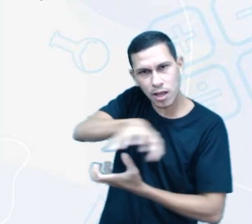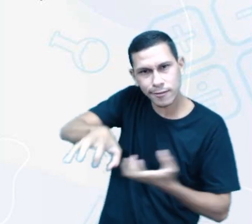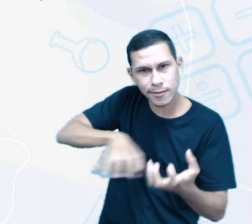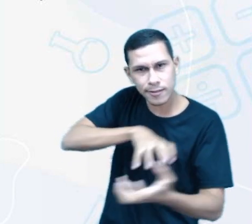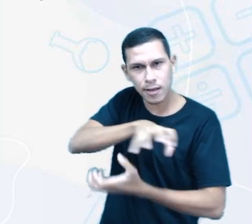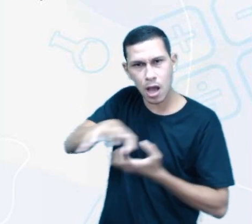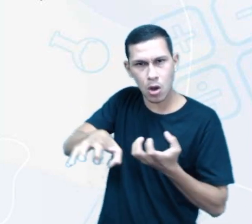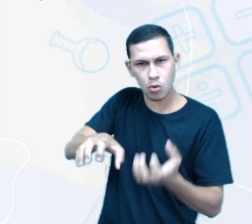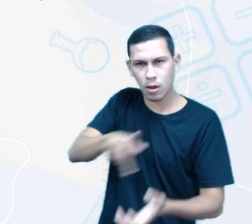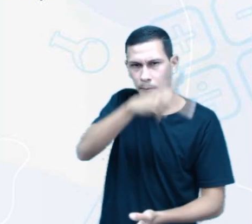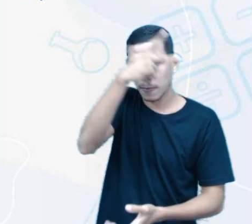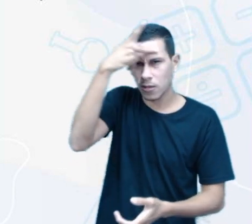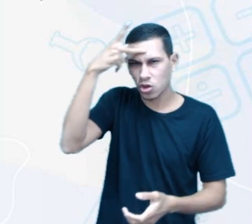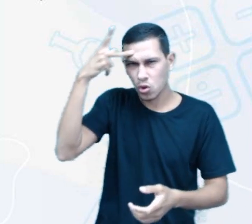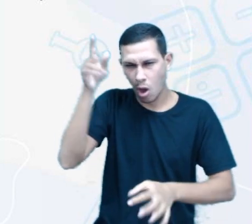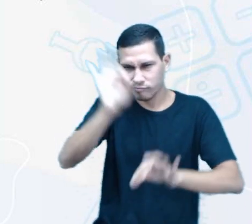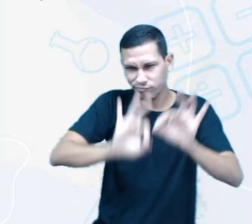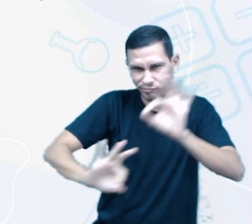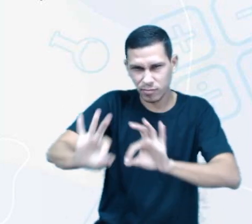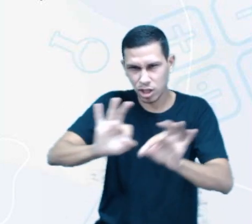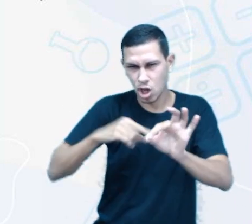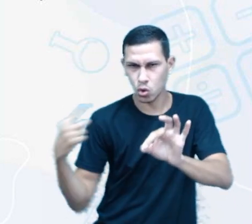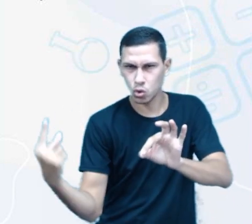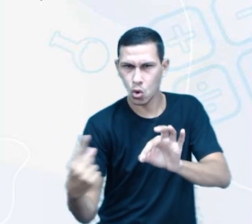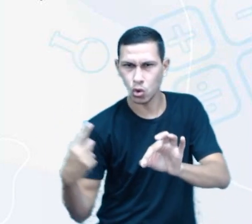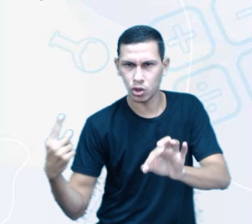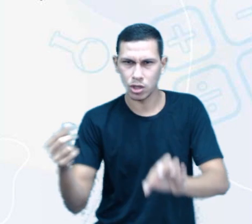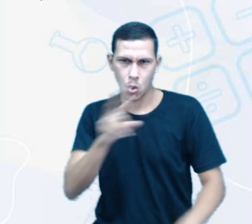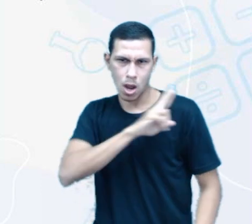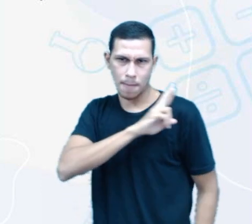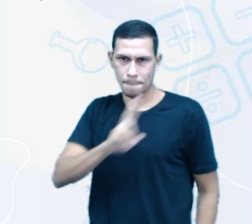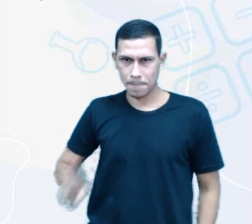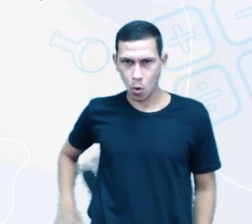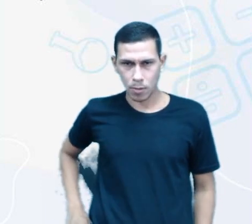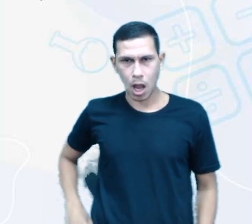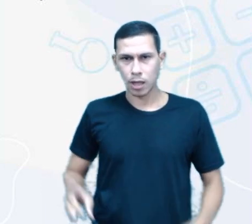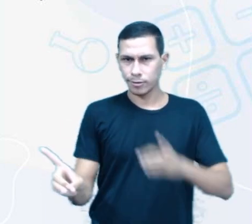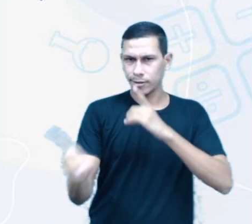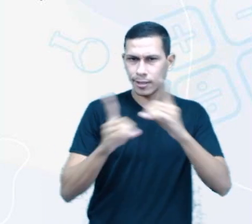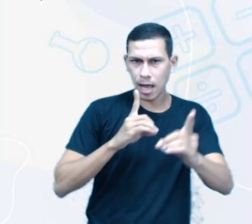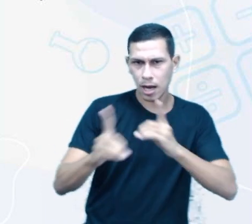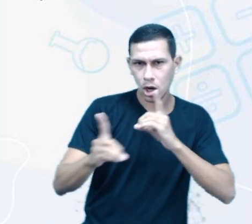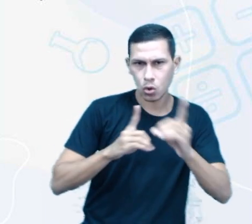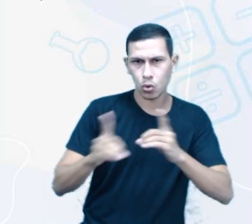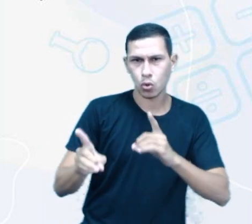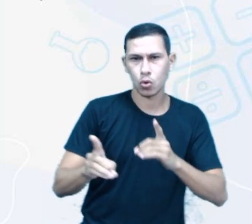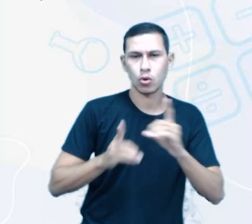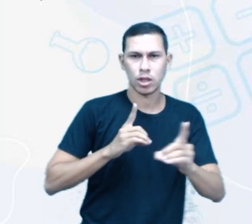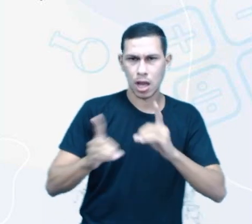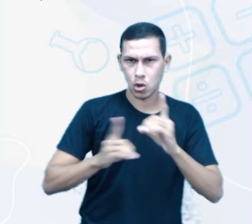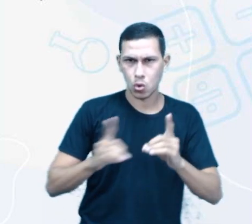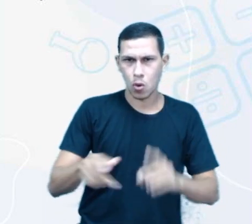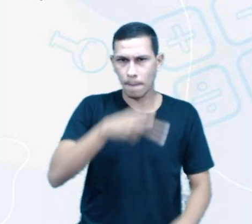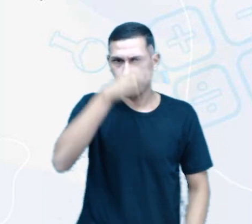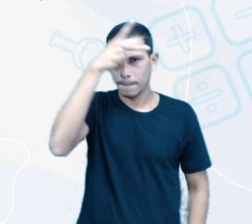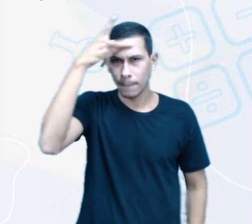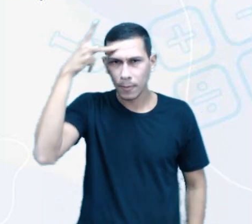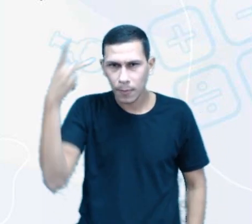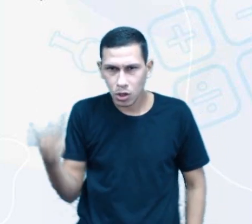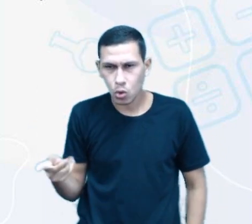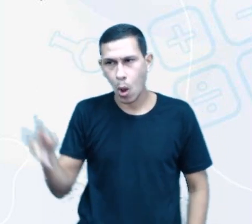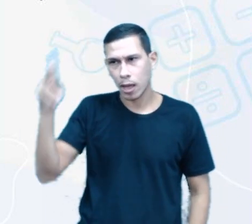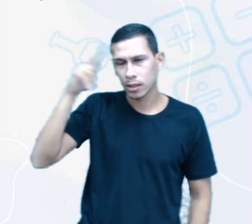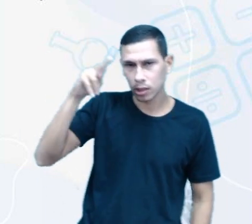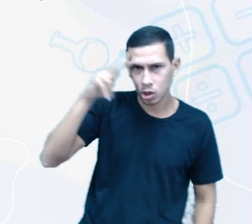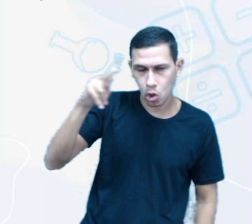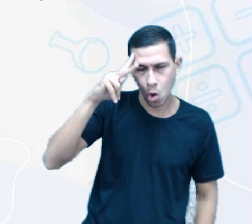aprontam a República. Essa é um diálogo de um dos personagens desse livro, que era representante à época